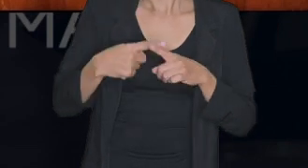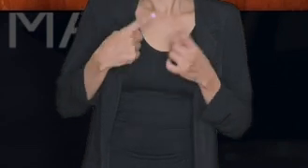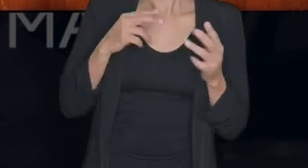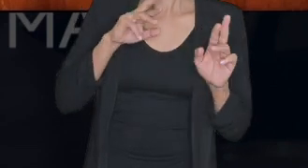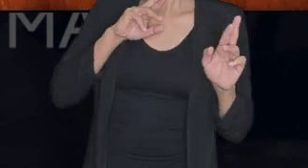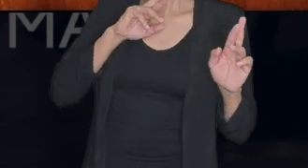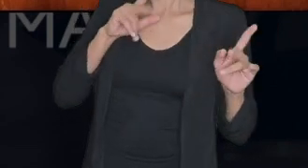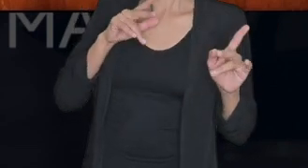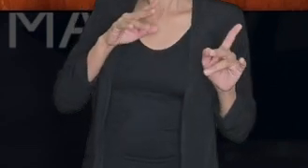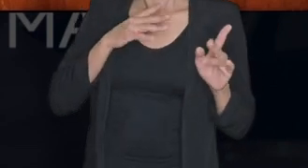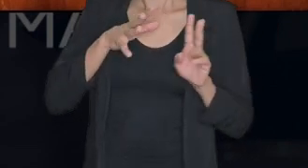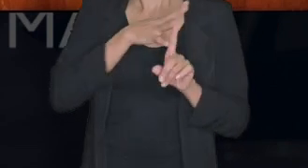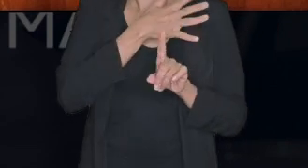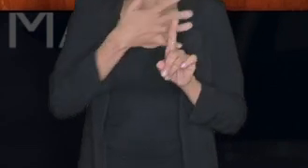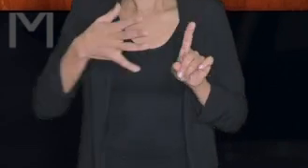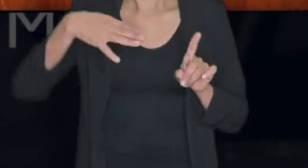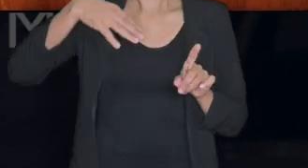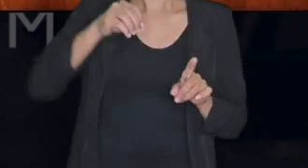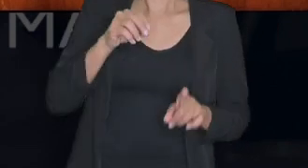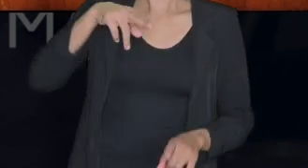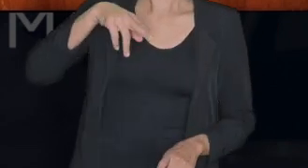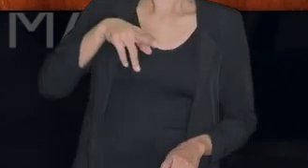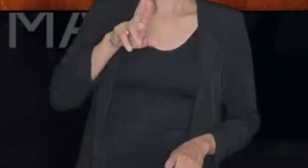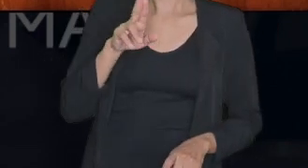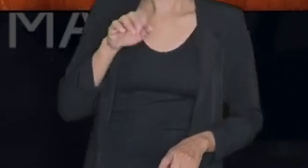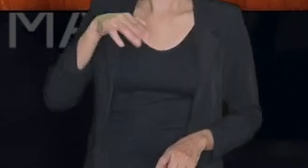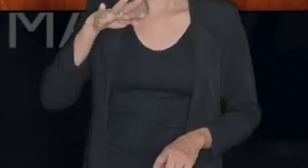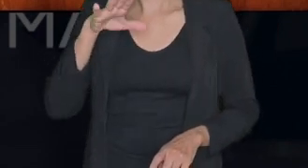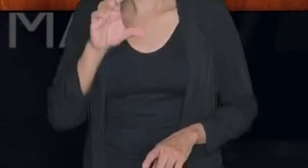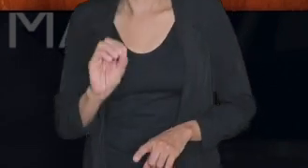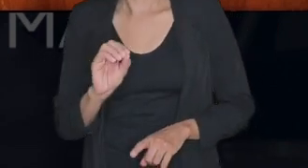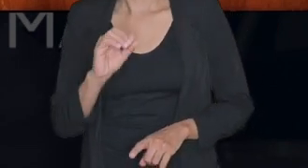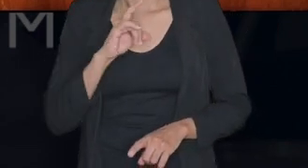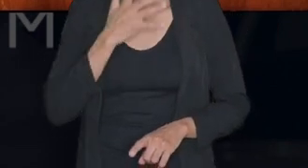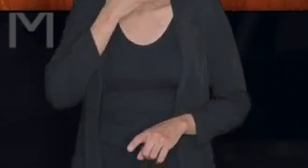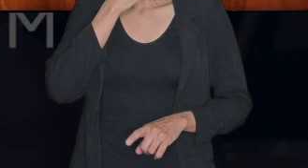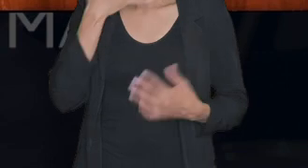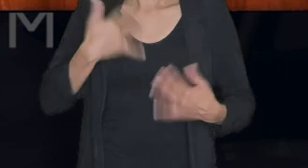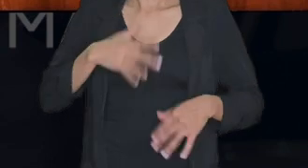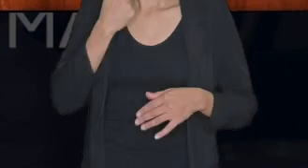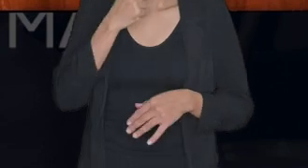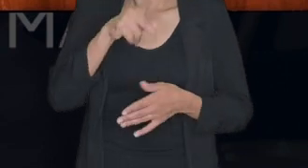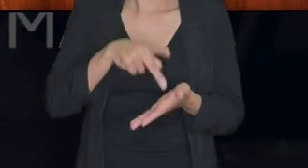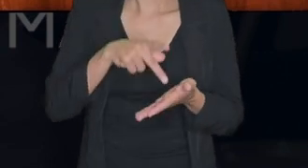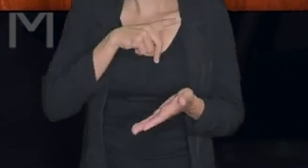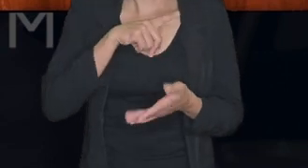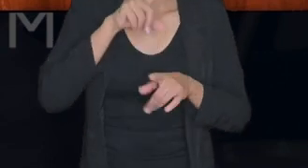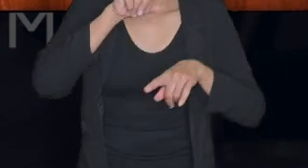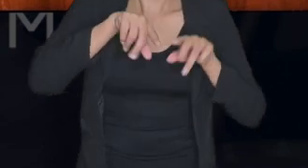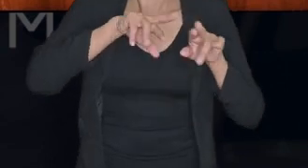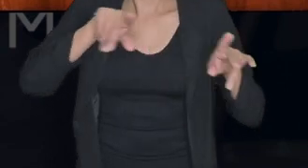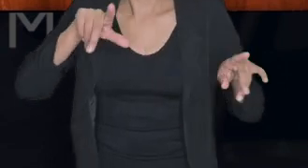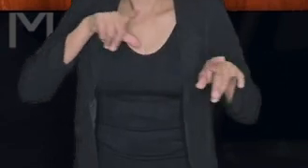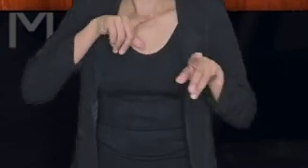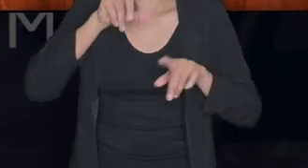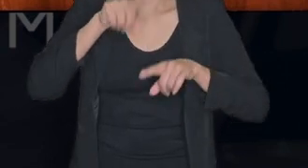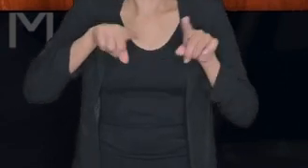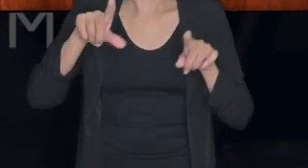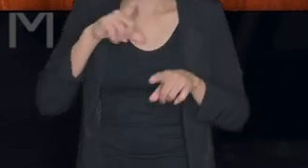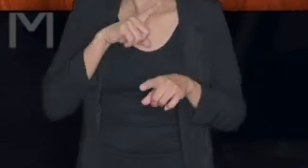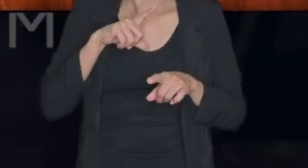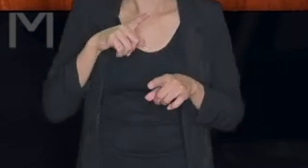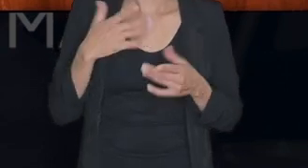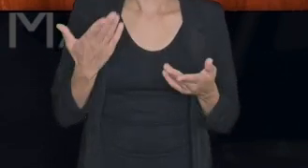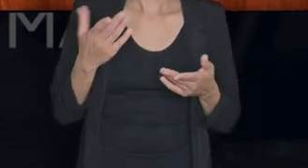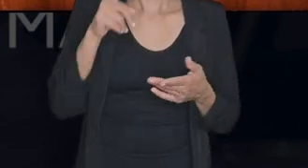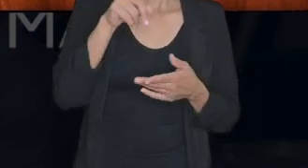é constrangedor dizer, mas existe uma diferença de emolumentos, uma assimetria. Isso está ao bel talante